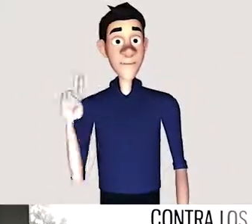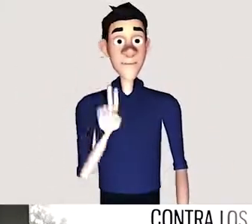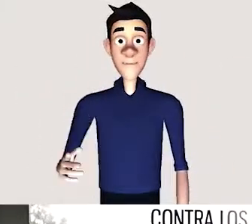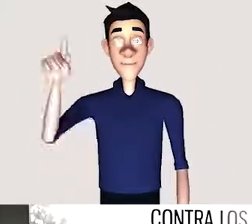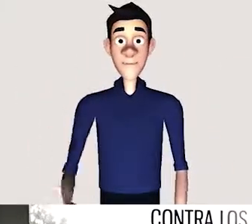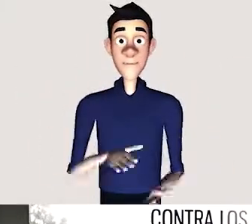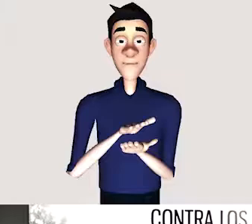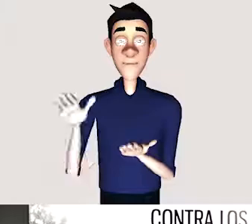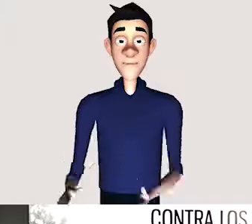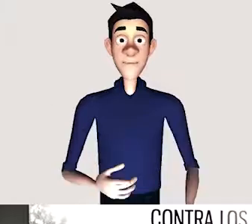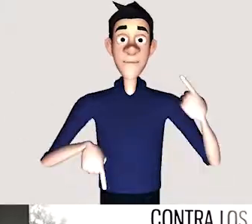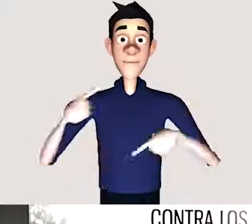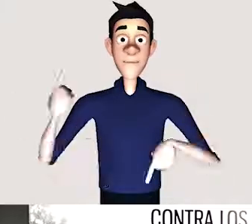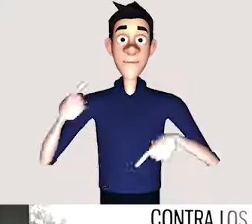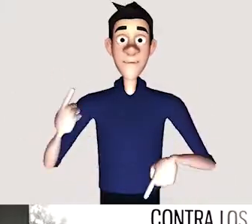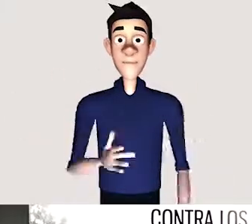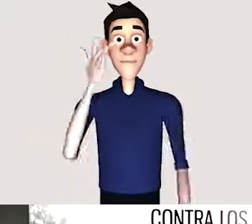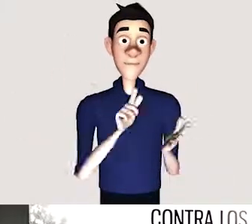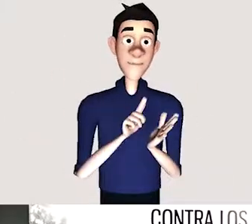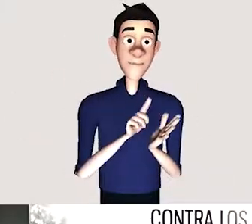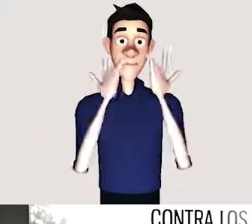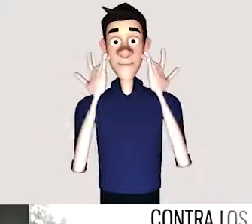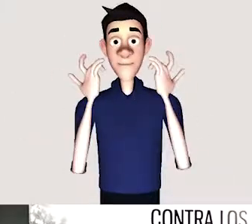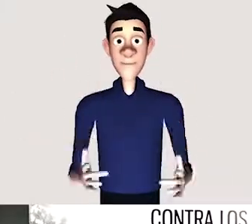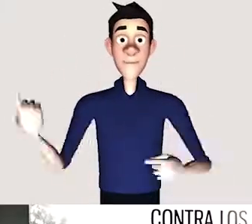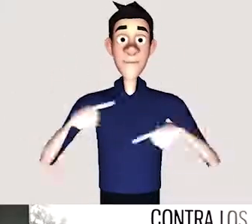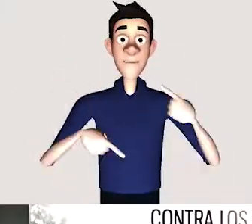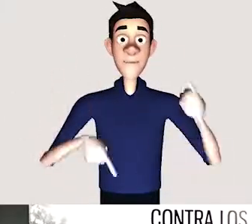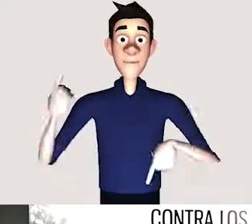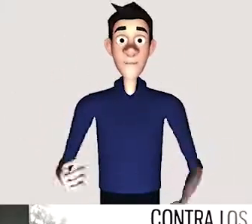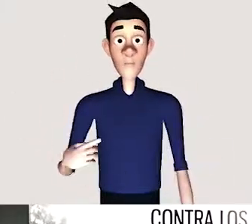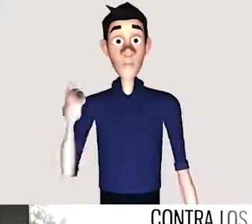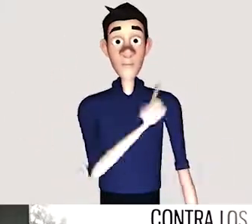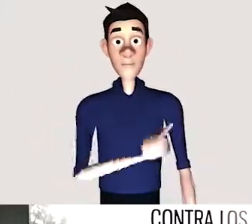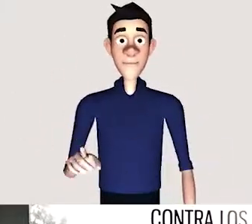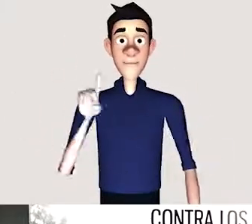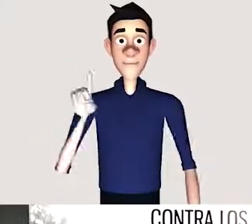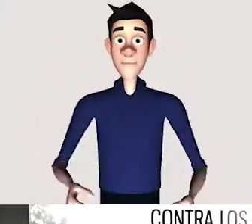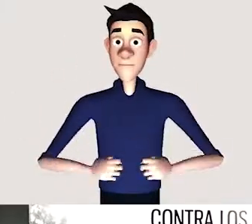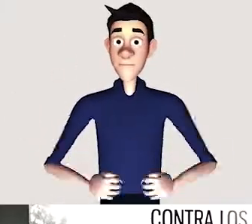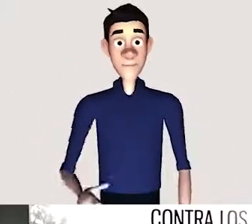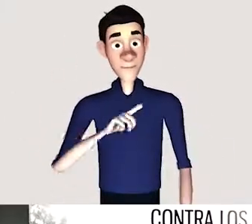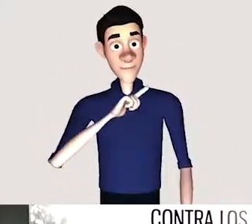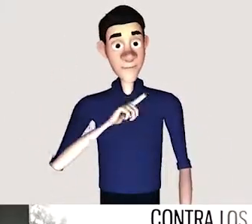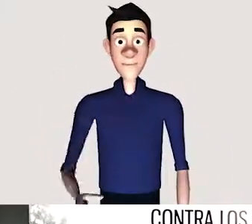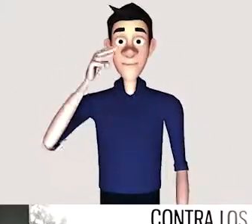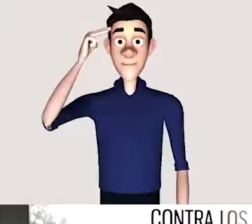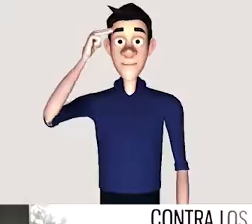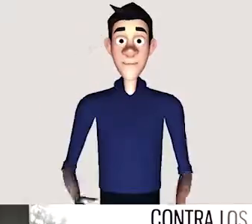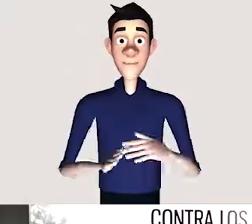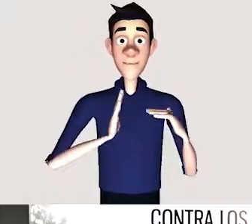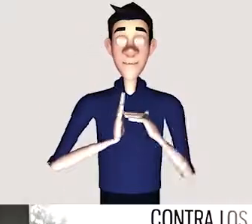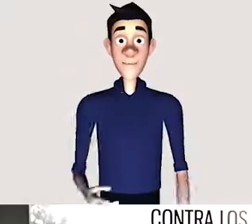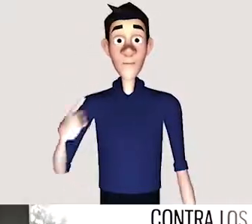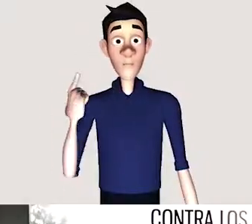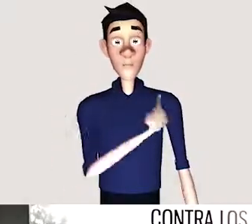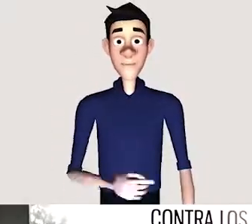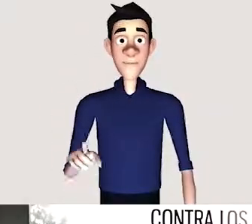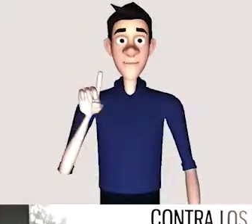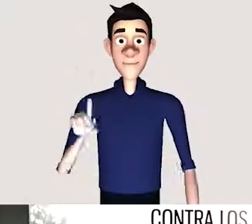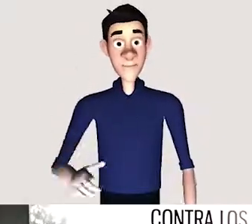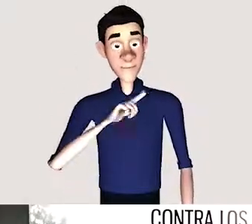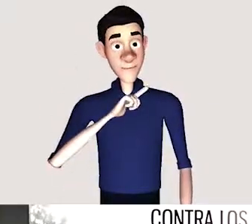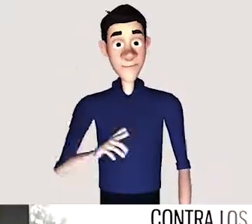cortes, com seleções, com eleições. E aí é que se insere, aí é que entra em